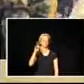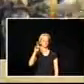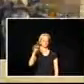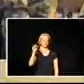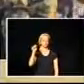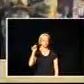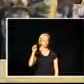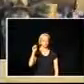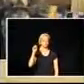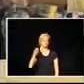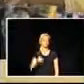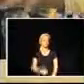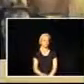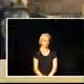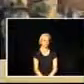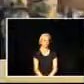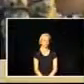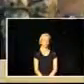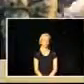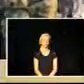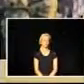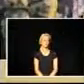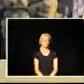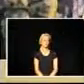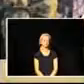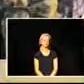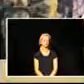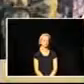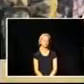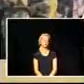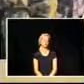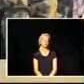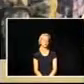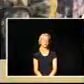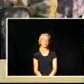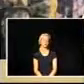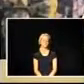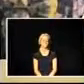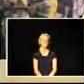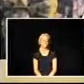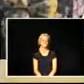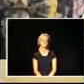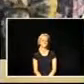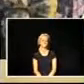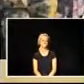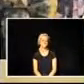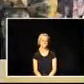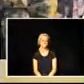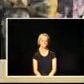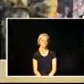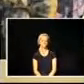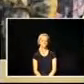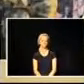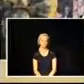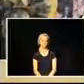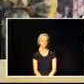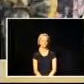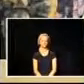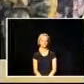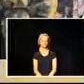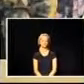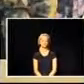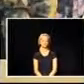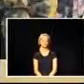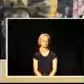Digão manda nas ruas da cidade, viu? Você está vendo, né, Paulo? Passa a denominar-se Rua Durval Chagas, atual Rua